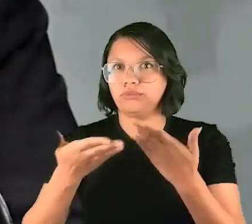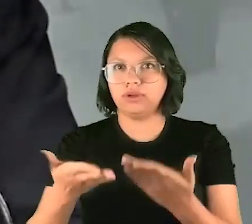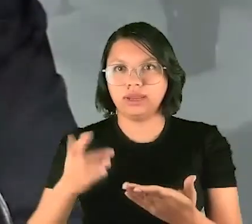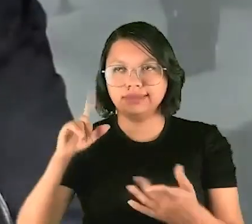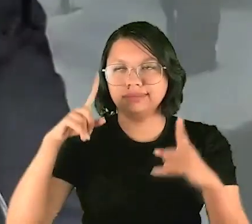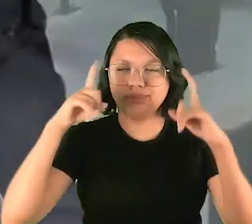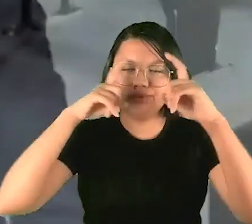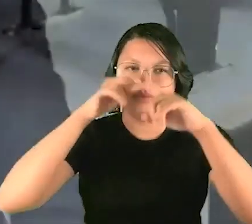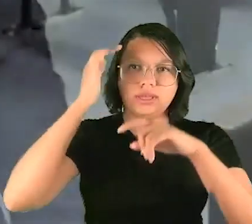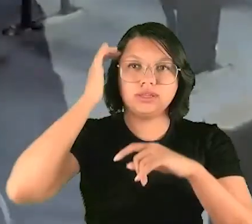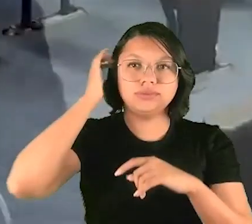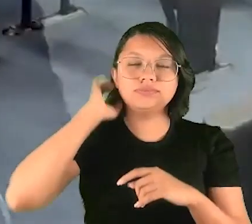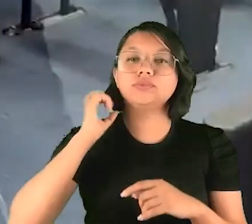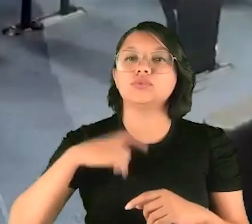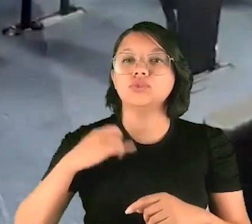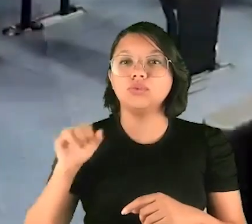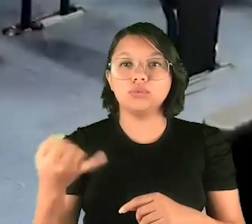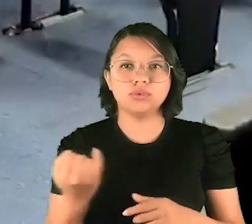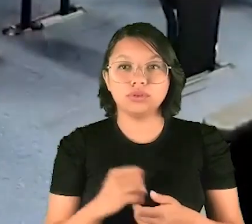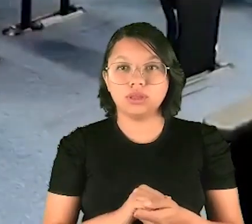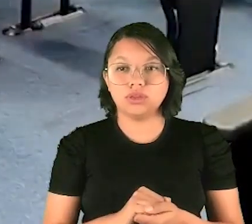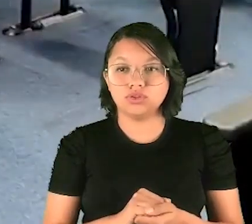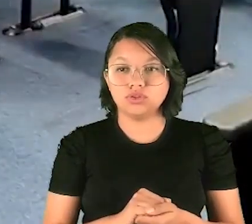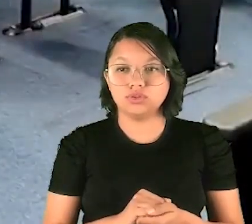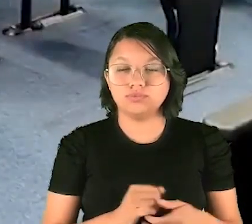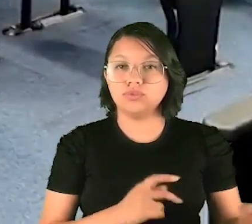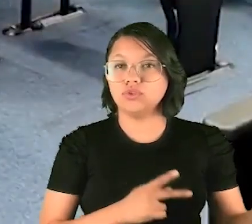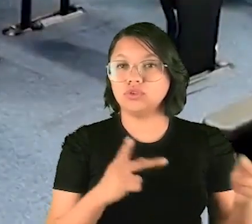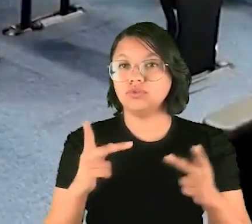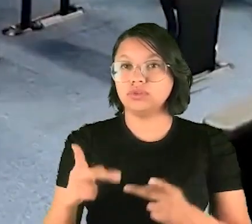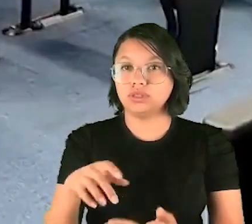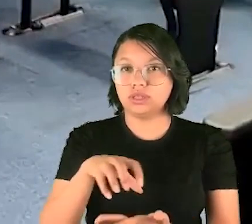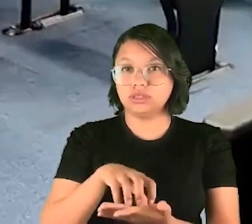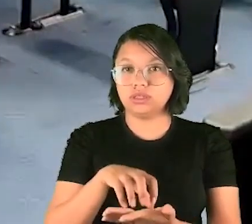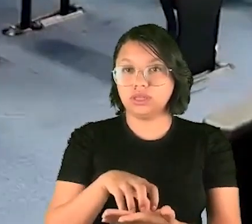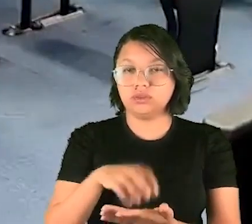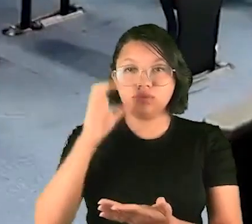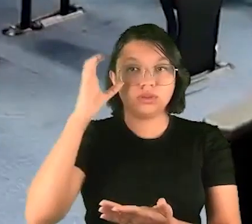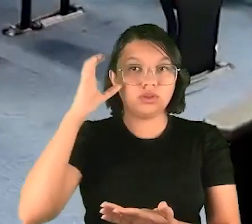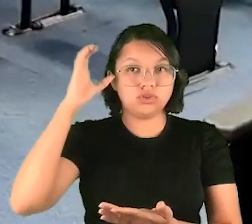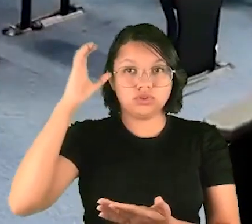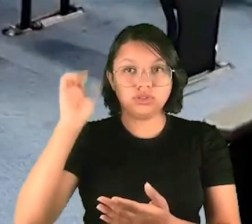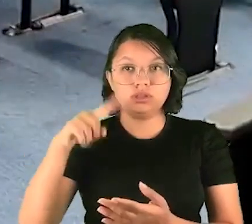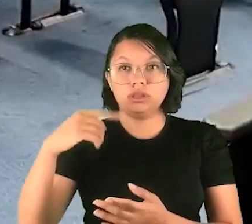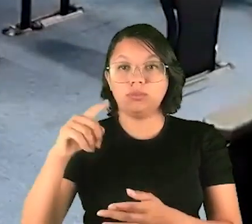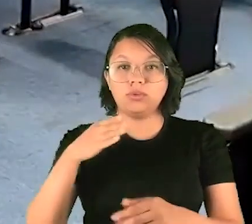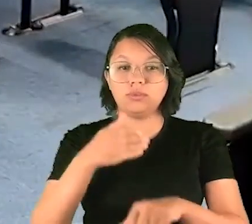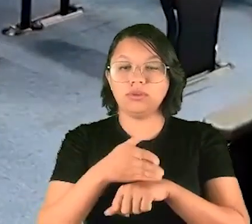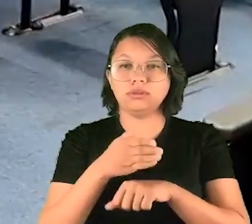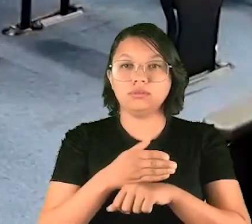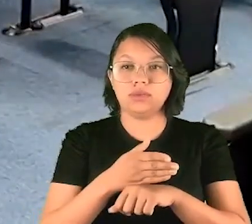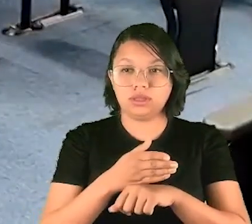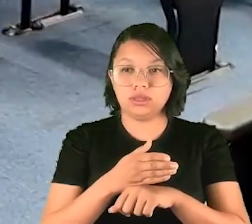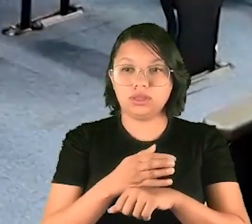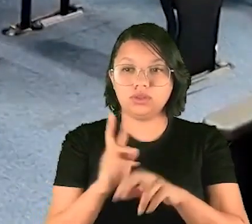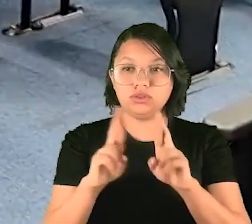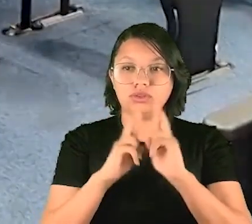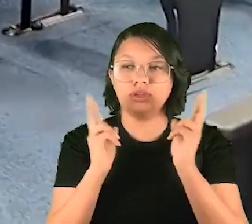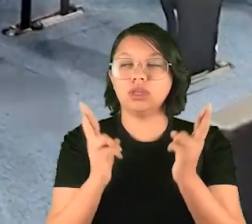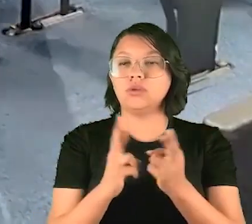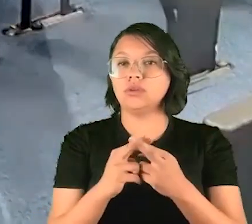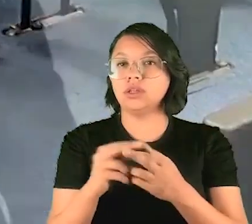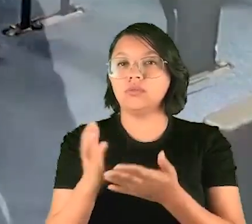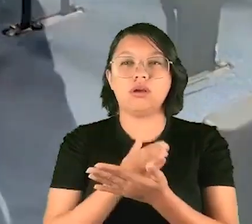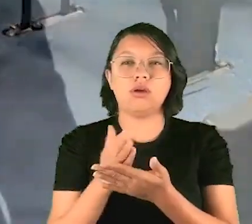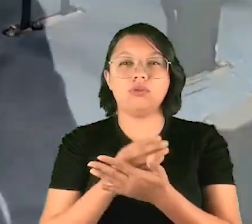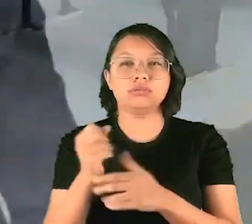não é algo que possa ser oferecido nesse momento, e é uma dificuldade de todos. Eu tive a oportunidade de visitar centros na China e depois